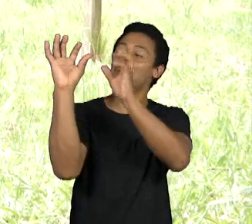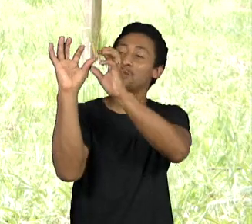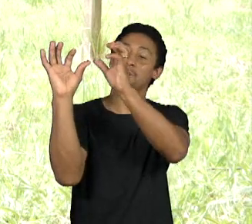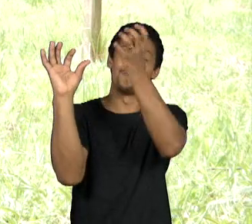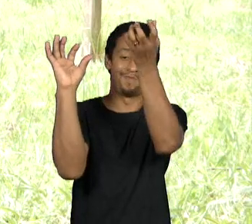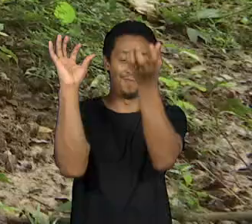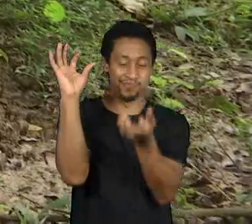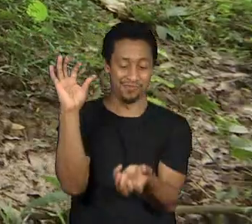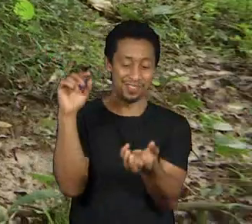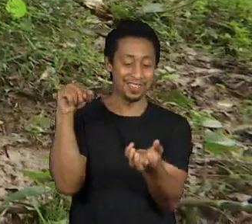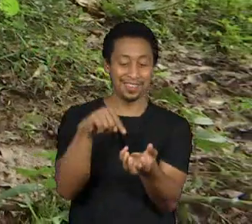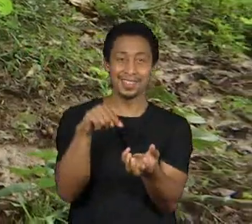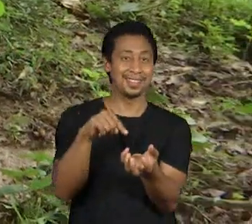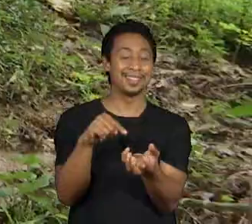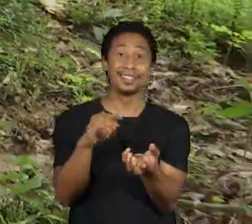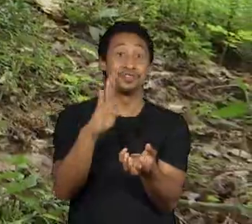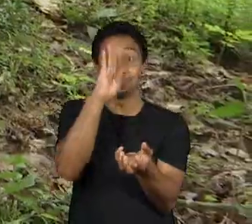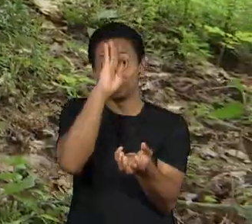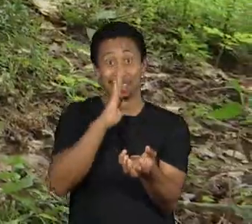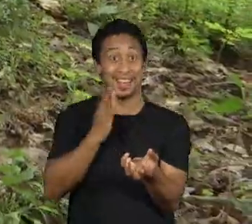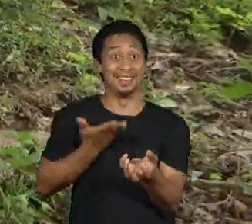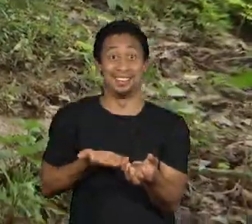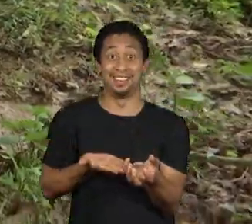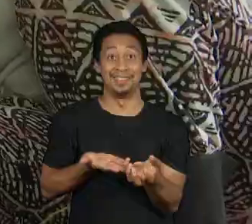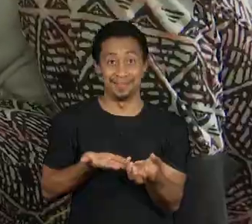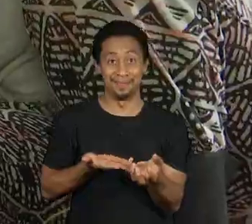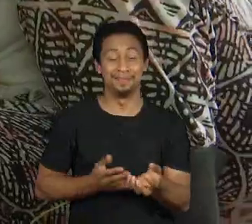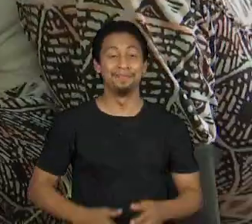dá de graça, né?